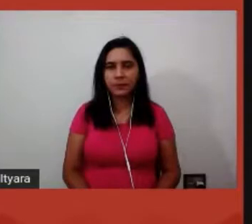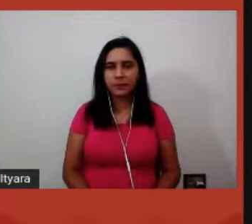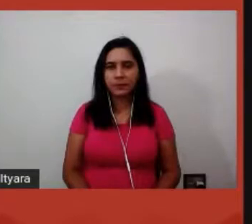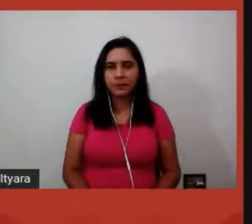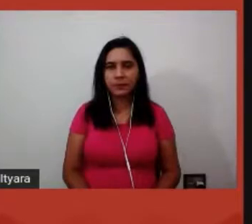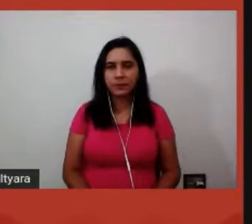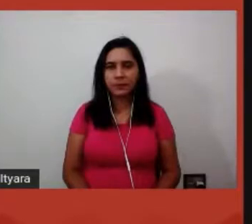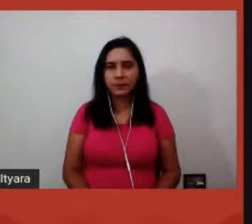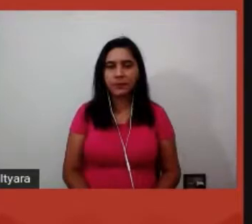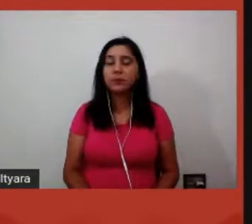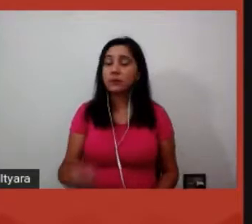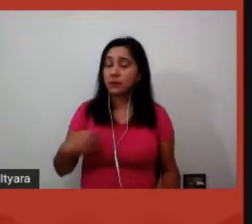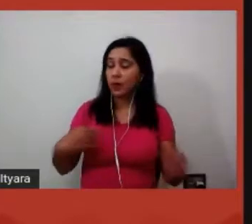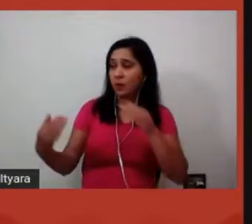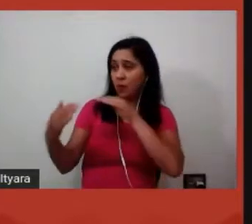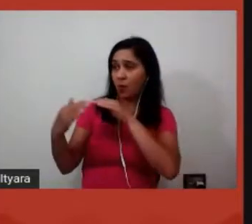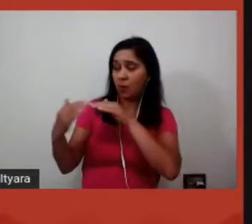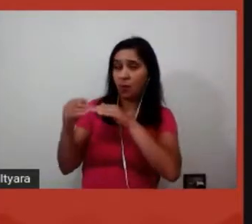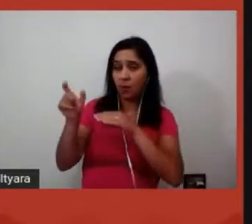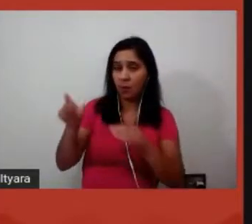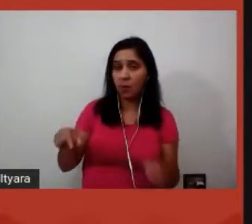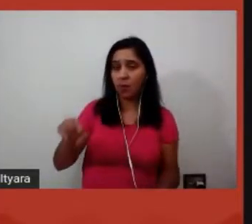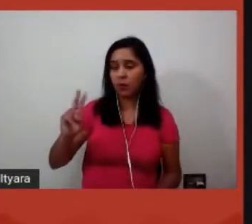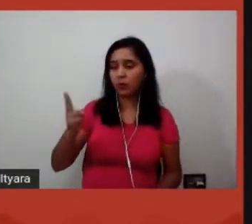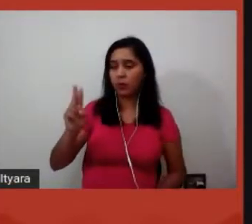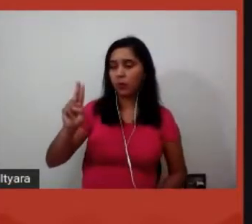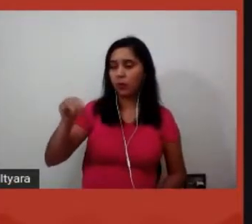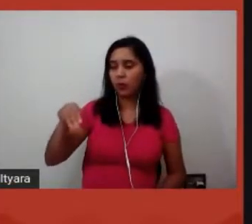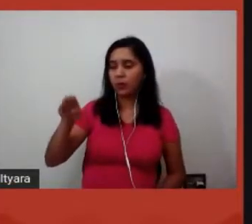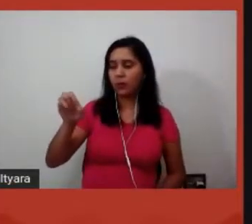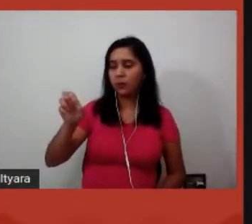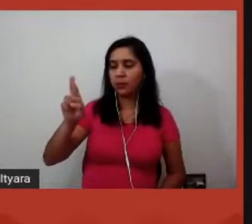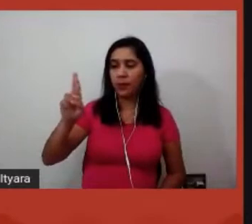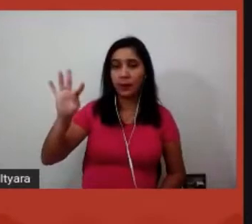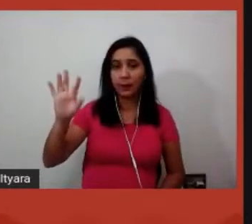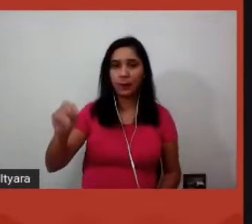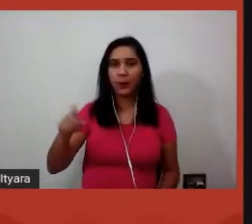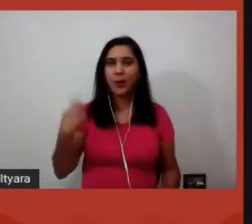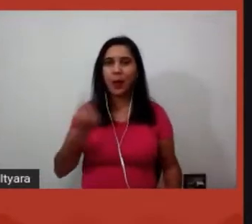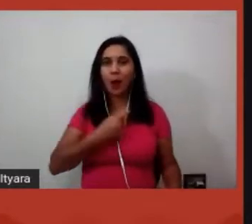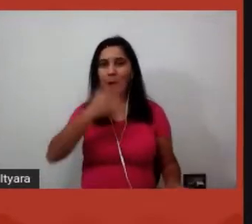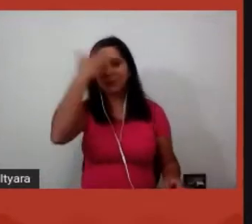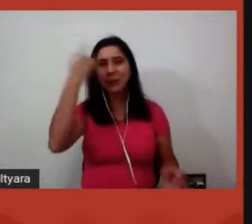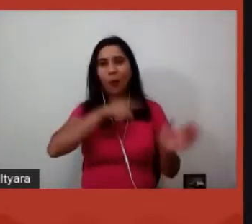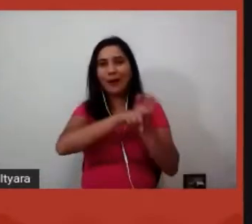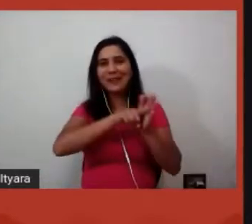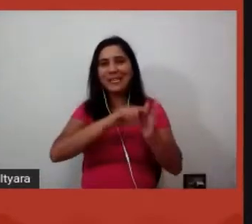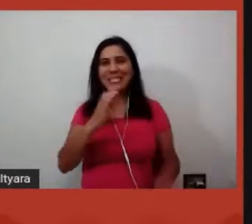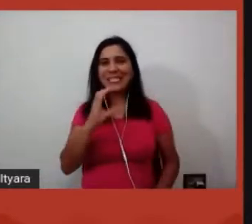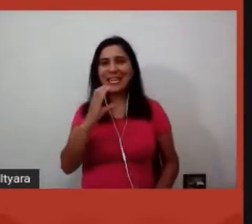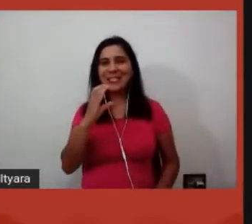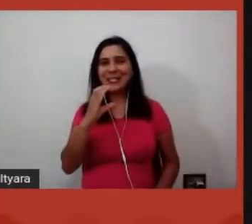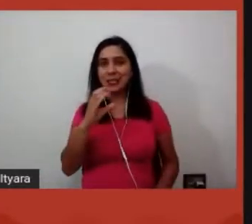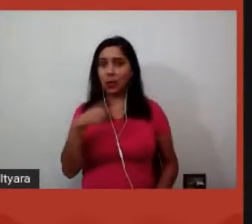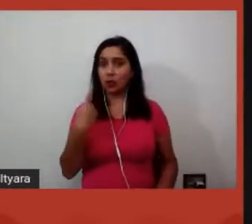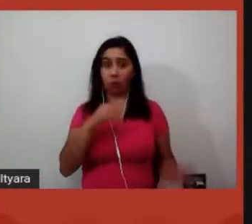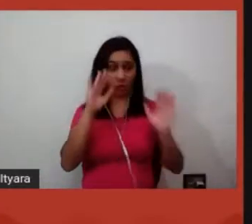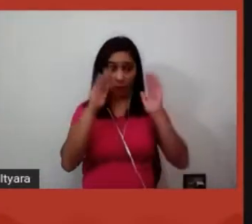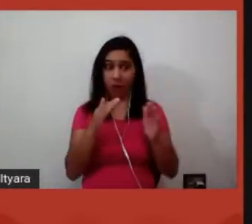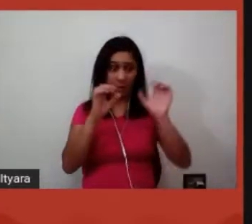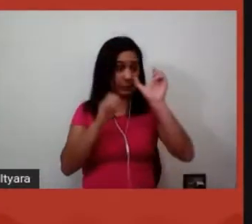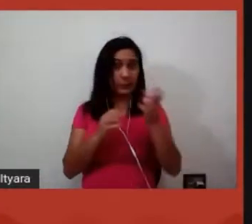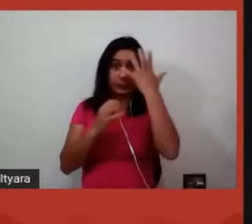Bom, concordo com o Humberto, que acho que, como a gente está trabalhando com cientistas aqui, a gente leva o termo hipótese um pouco